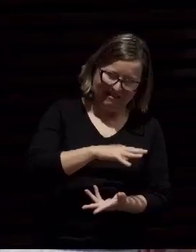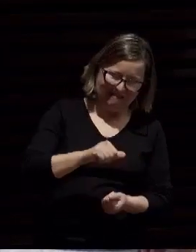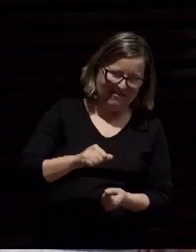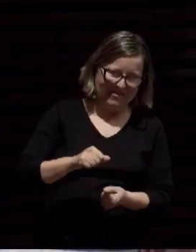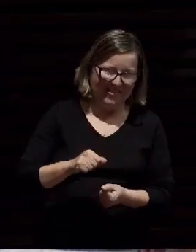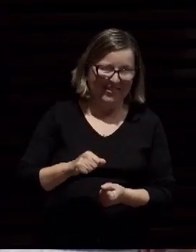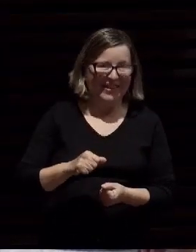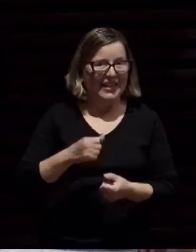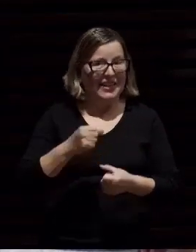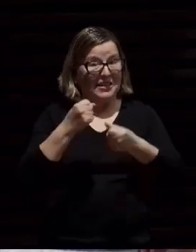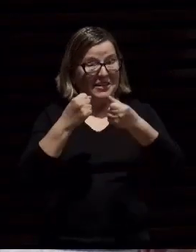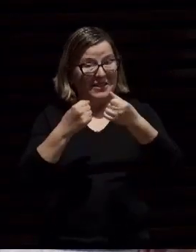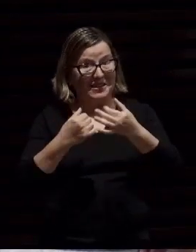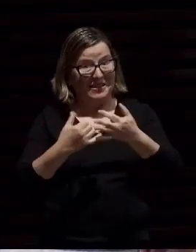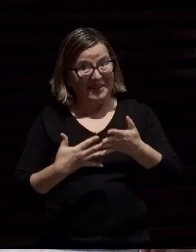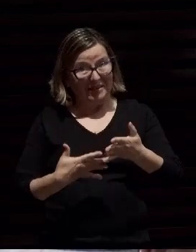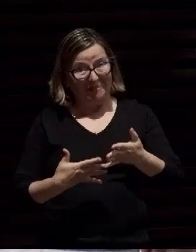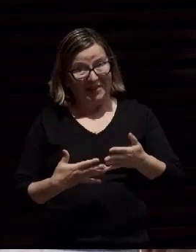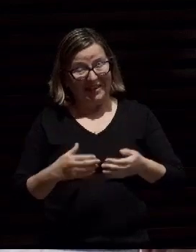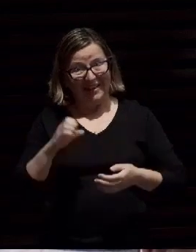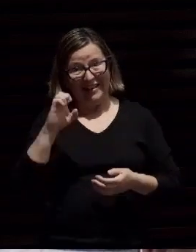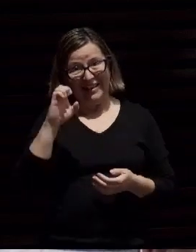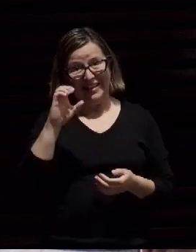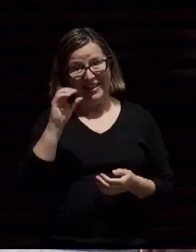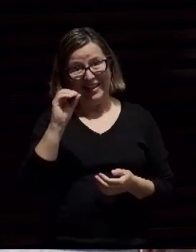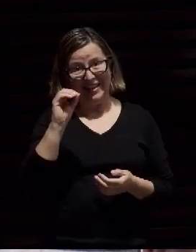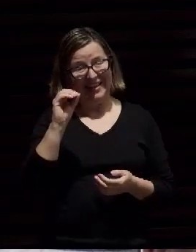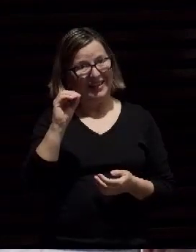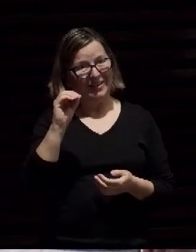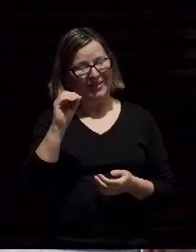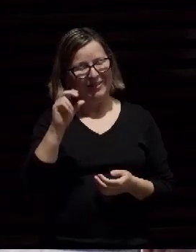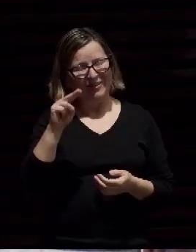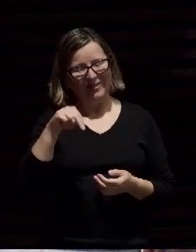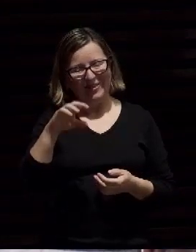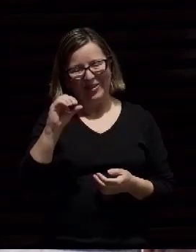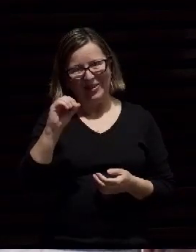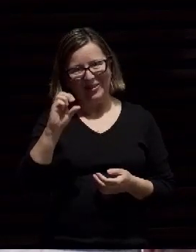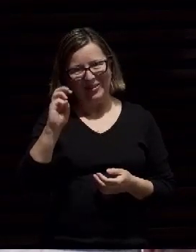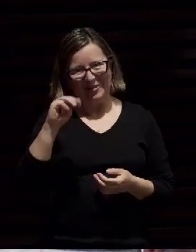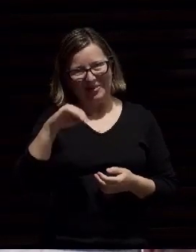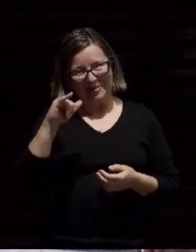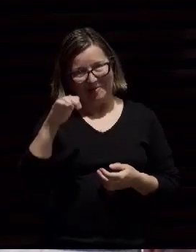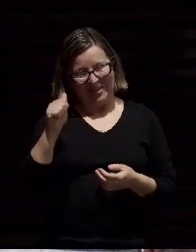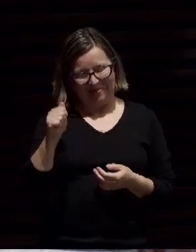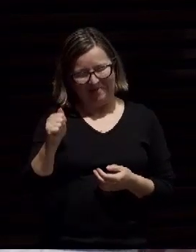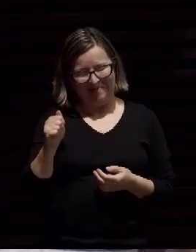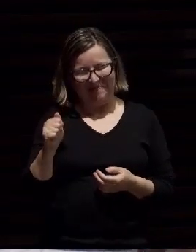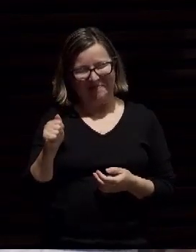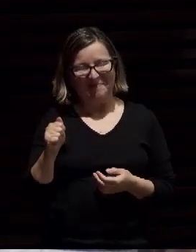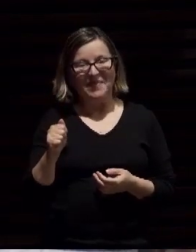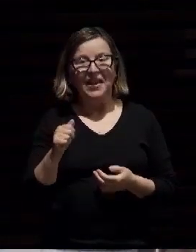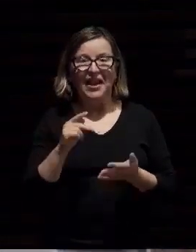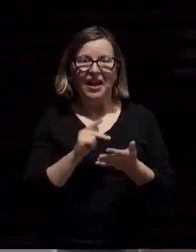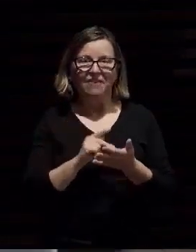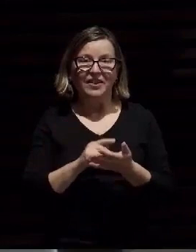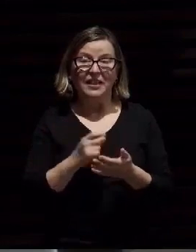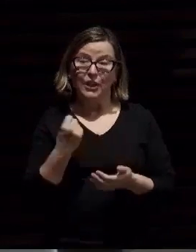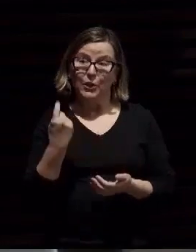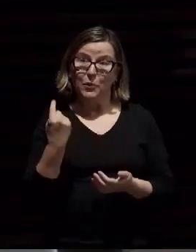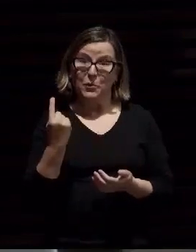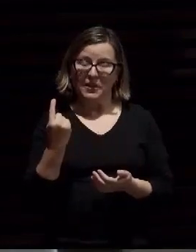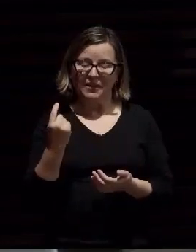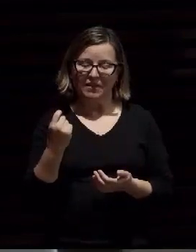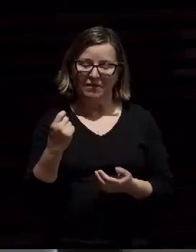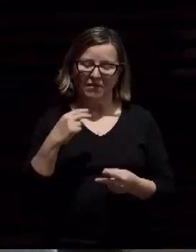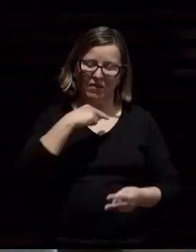concebida apenas em parte. A verdade é única e universal. O que é